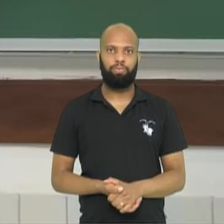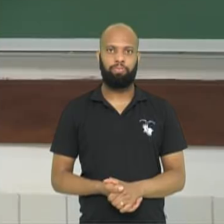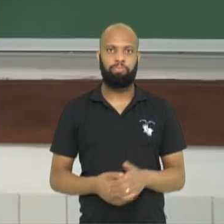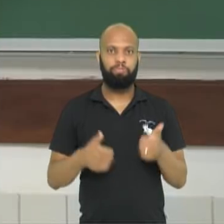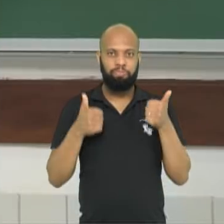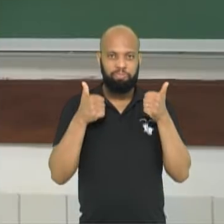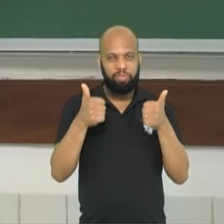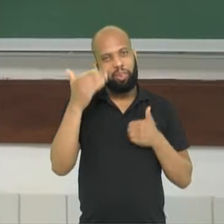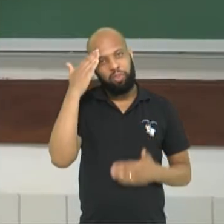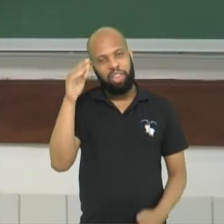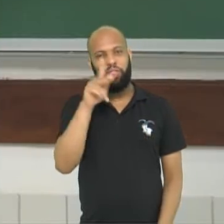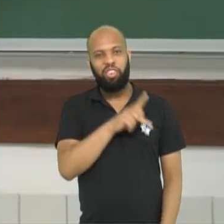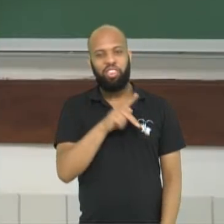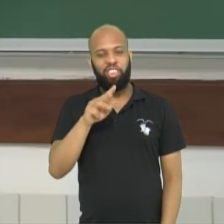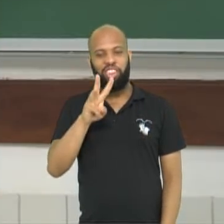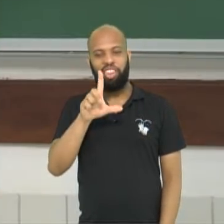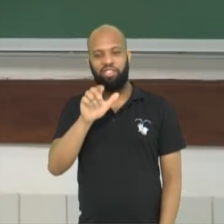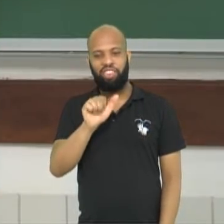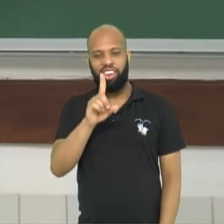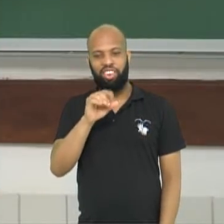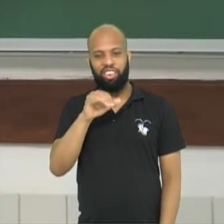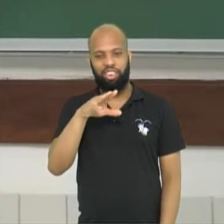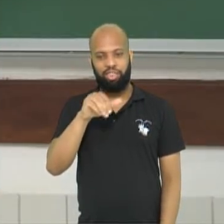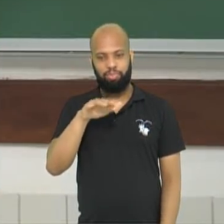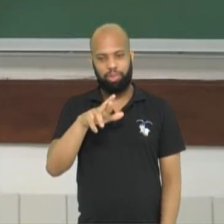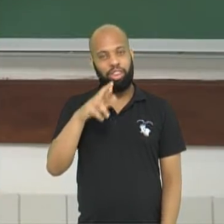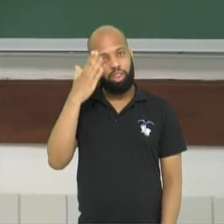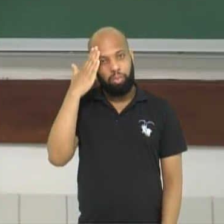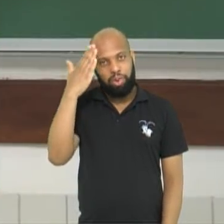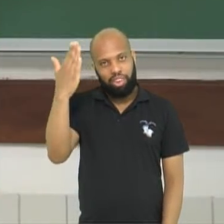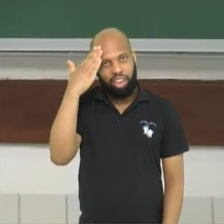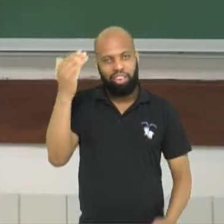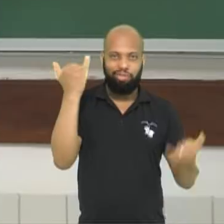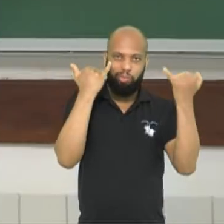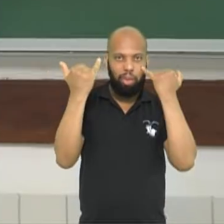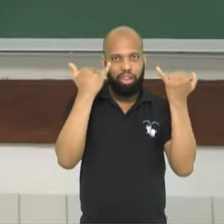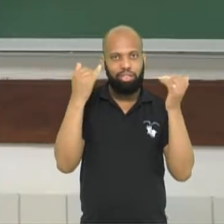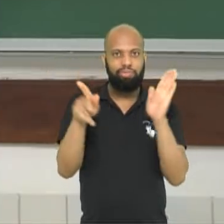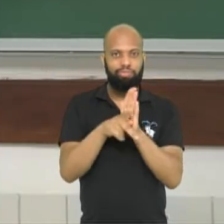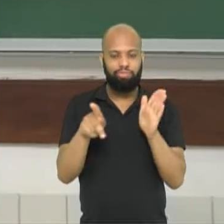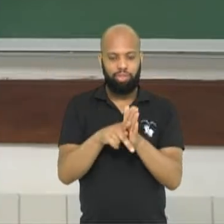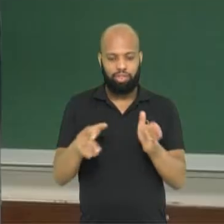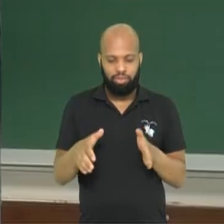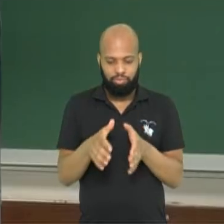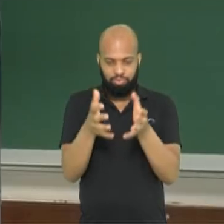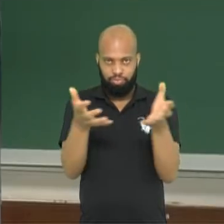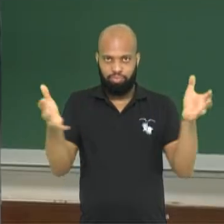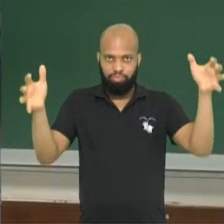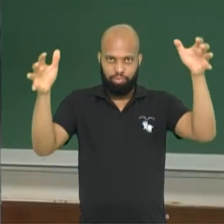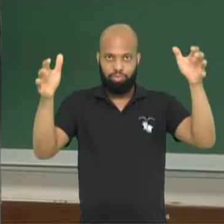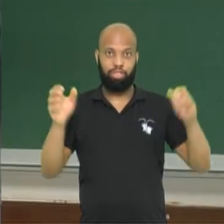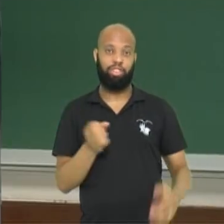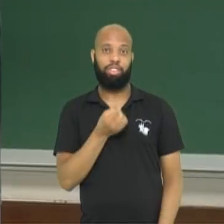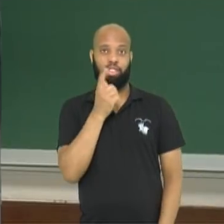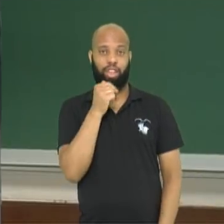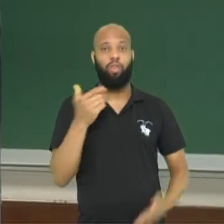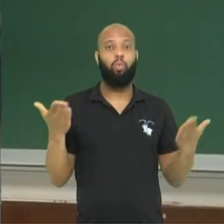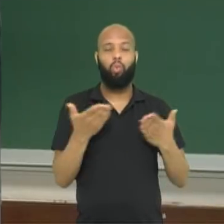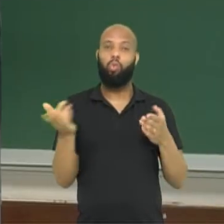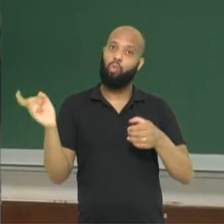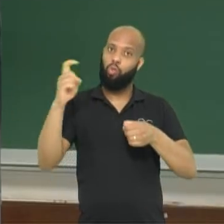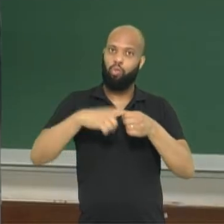Valeu, professor Vladimir. Obrigado aí pelas informações sobre o reservatório do Alto São Francisco. E nós estamos de volta aqui, vamos